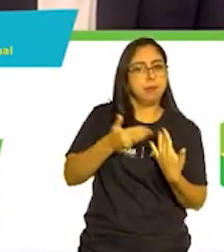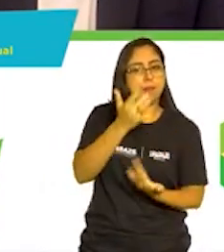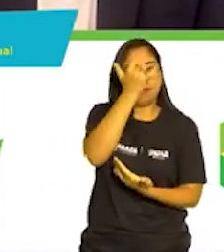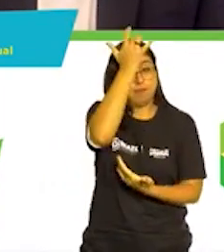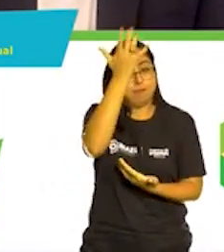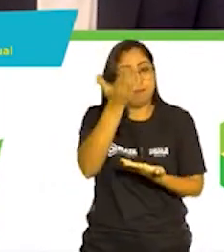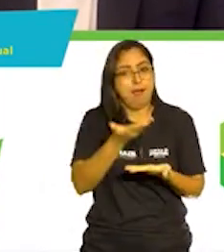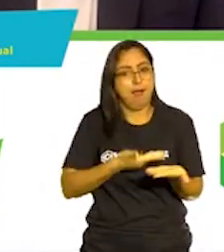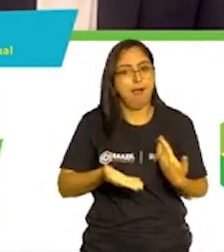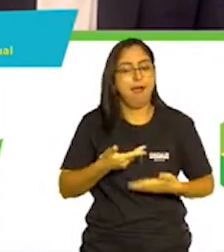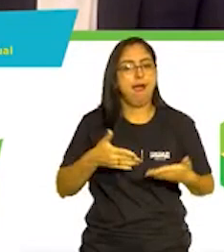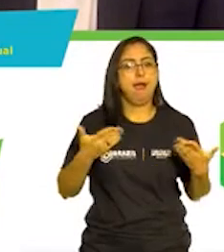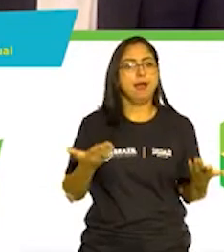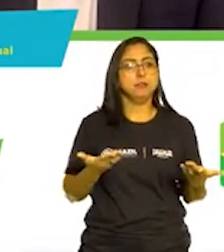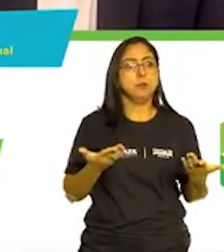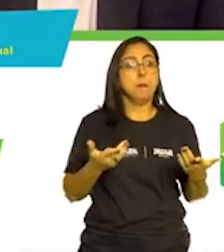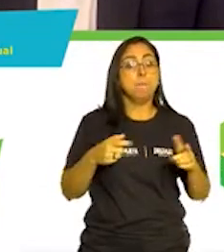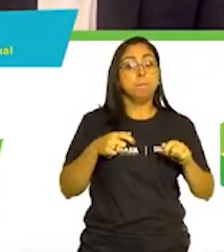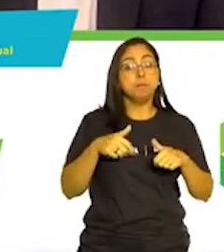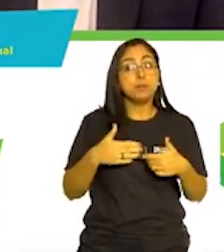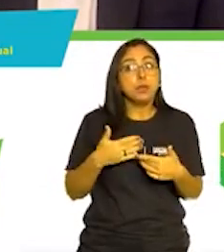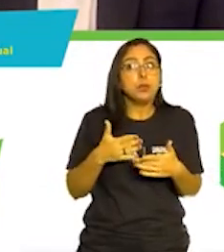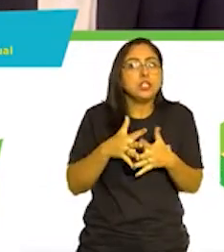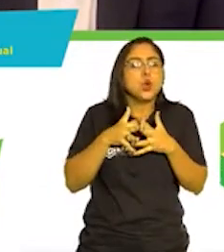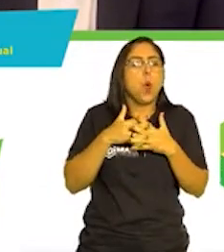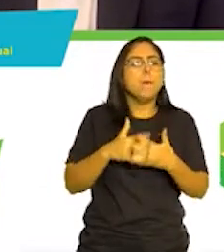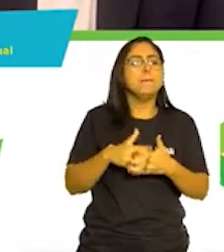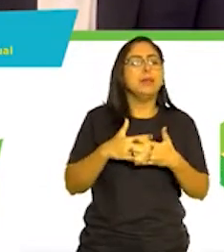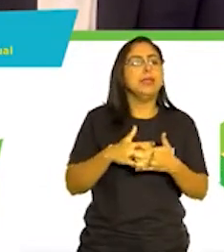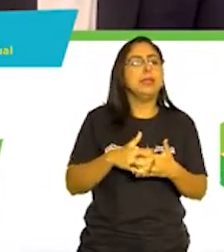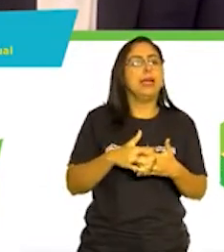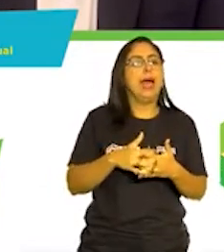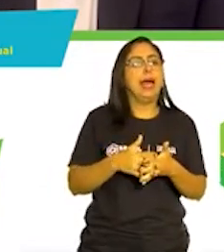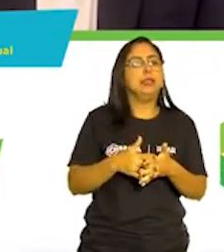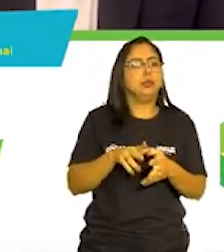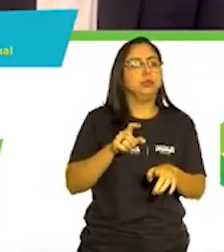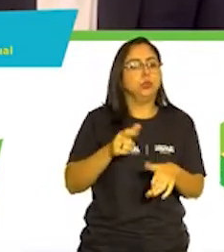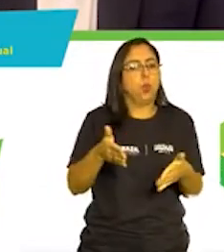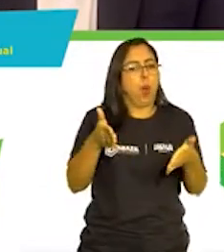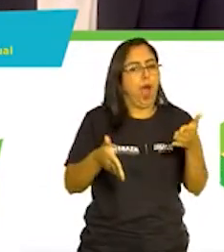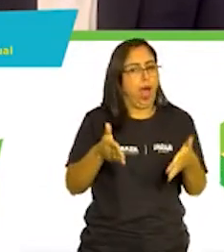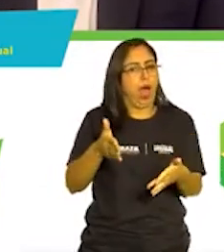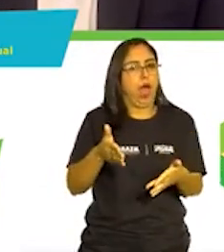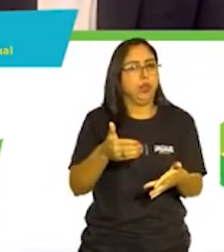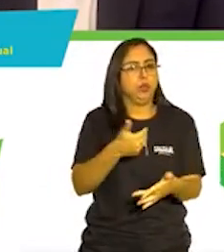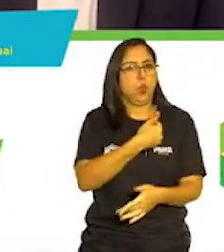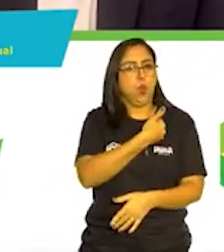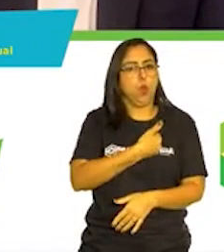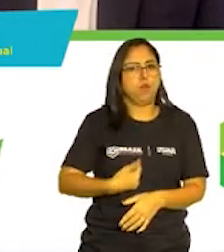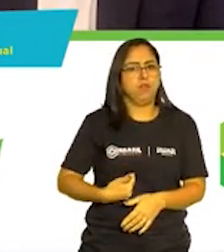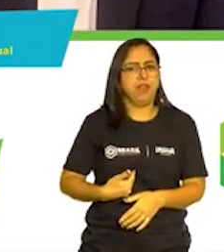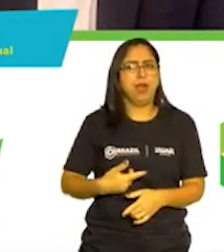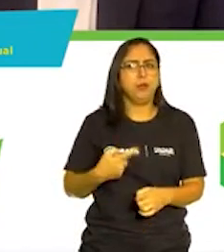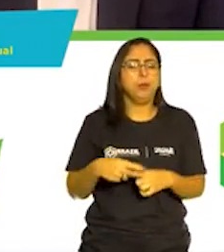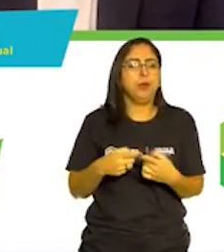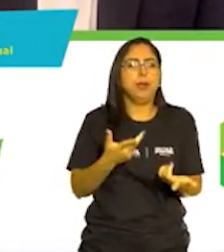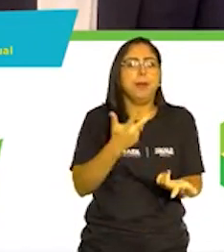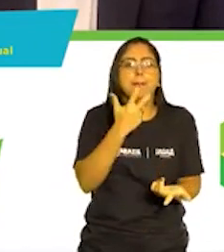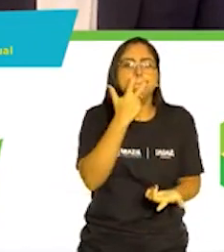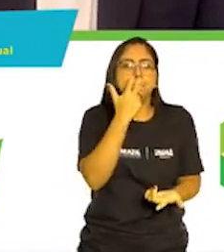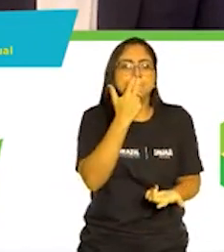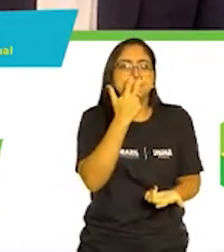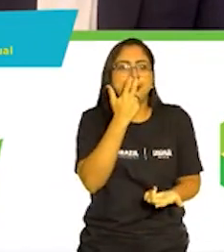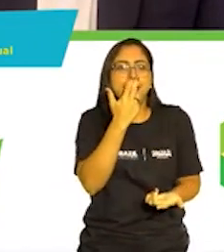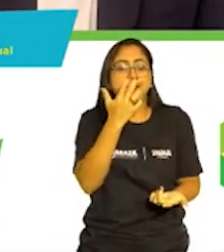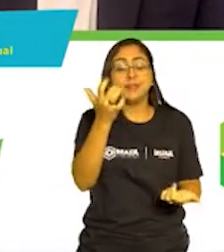e a gente tem uma coisa muito complicada neste governo, que agora está na moda chamar o presidente disso, daquilo, de desumano, mas